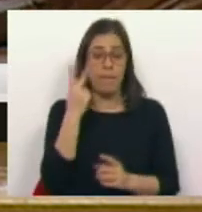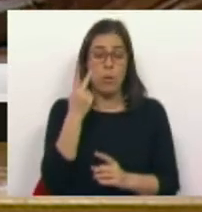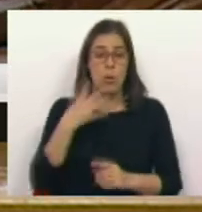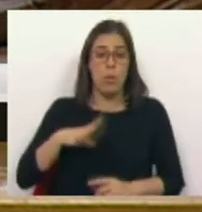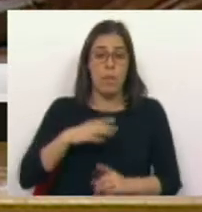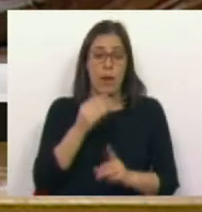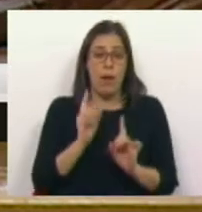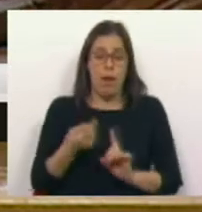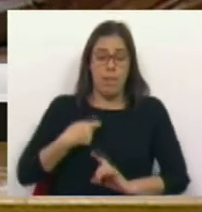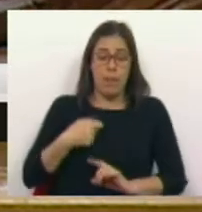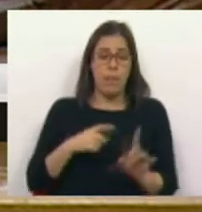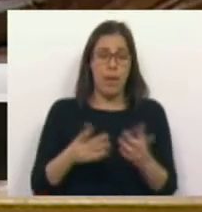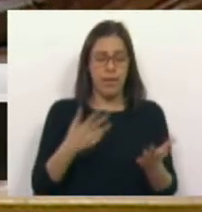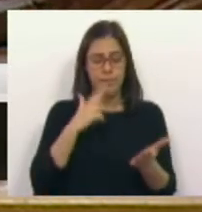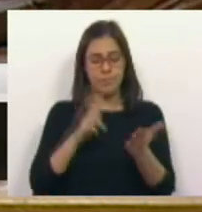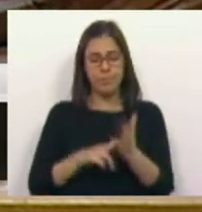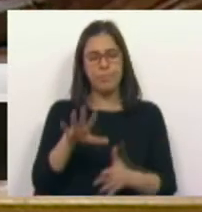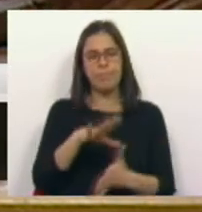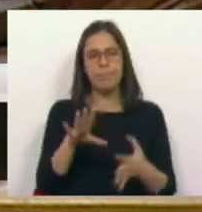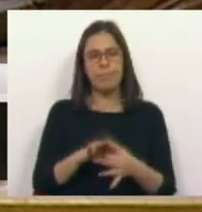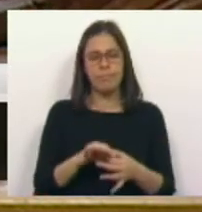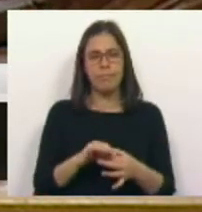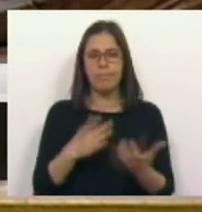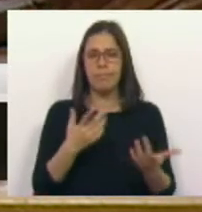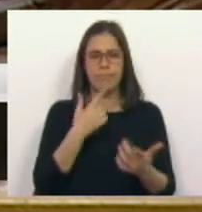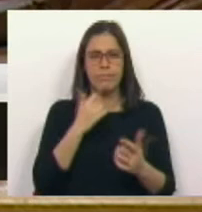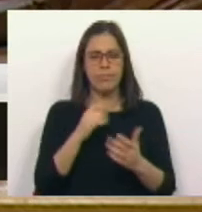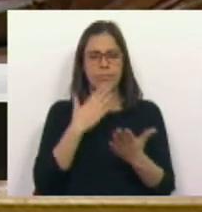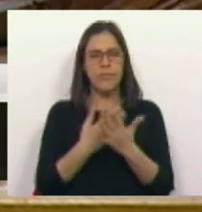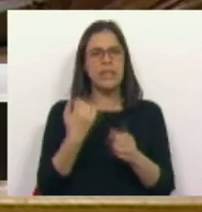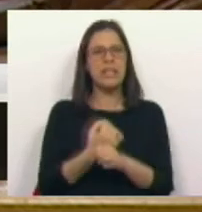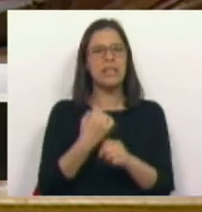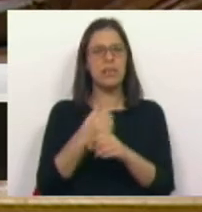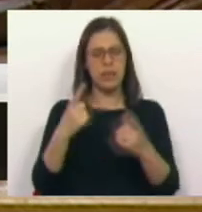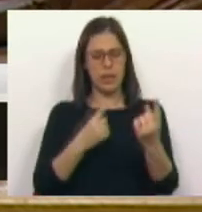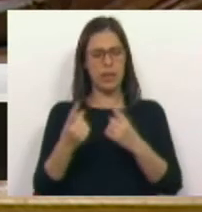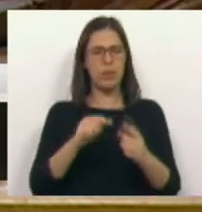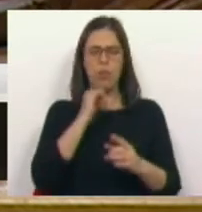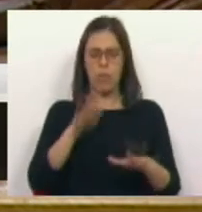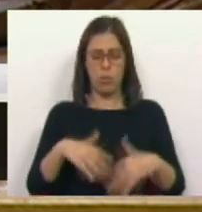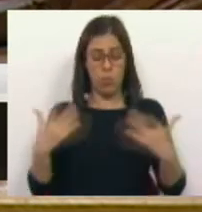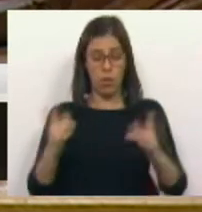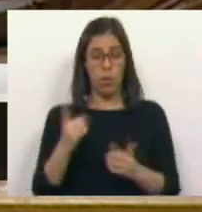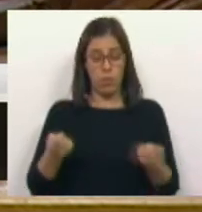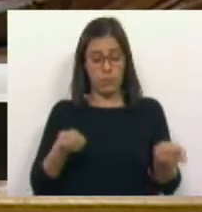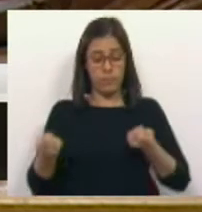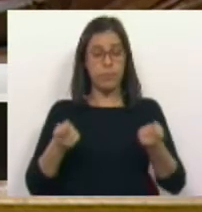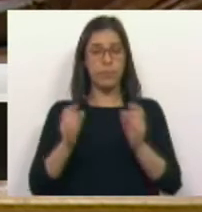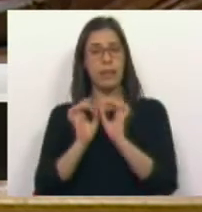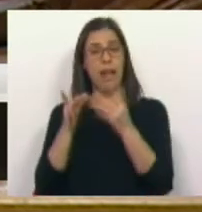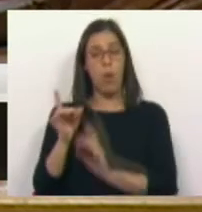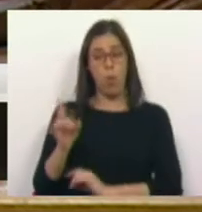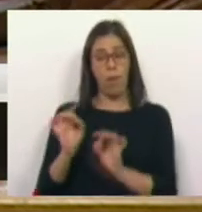vida. De facto, estamos perante um caso de enviesamento da prestação de um serviço de transporte intermediado por uma